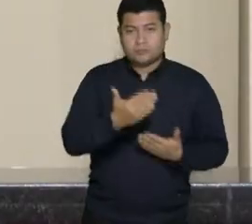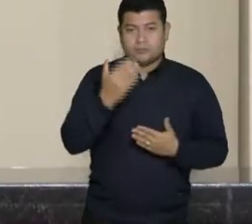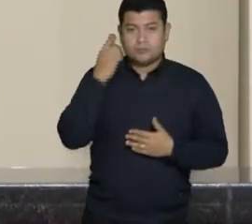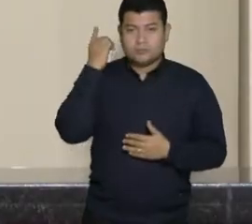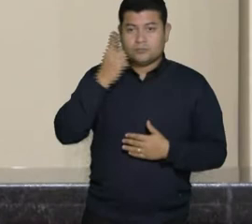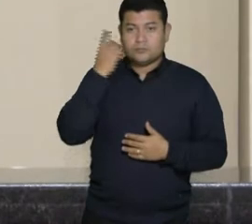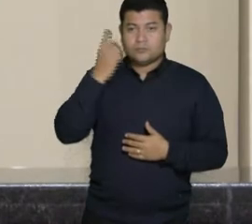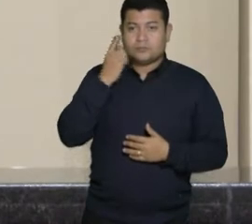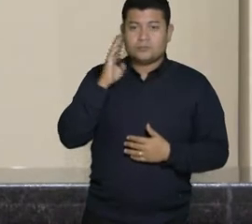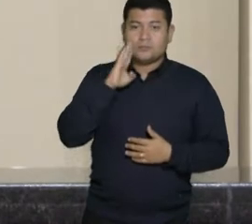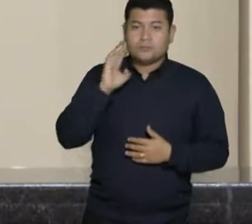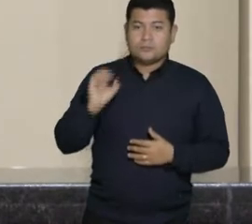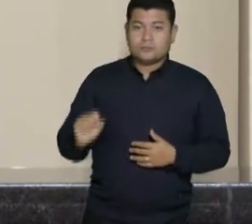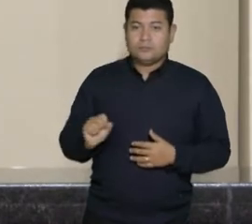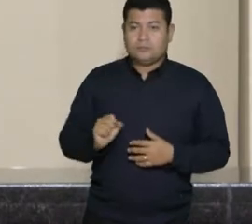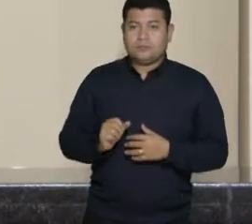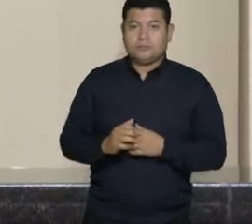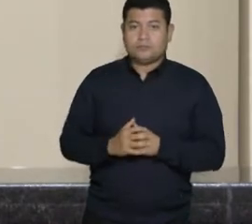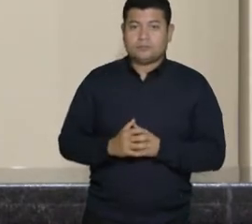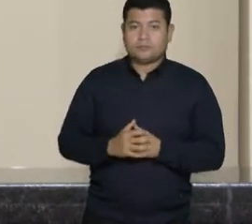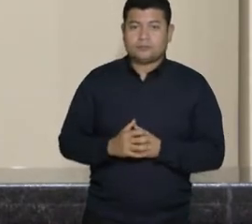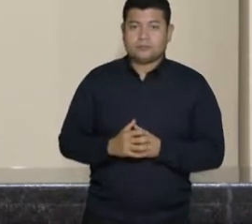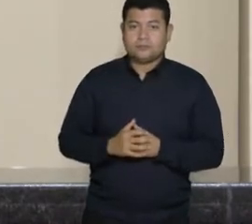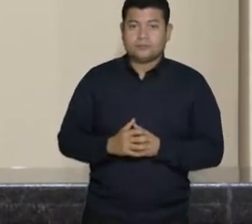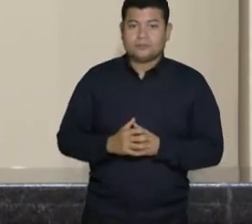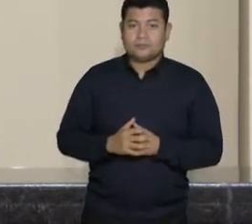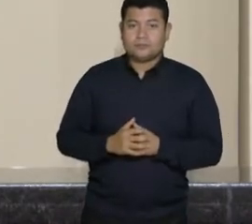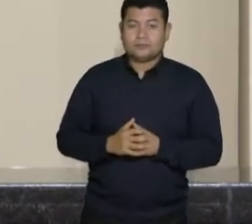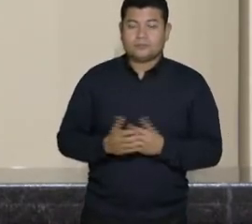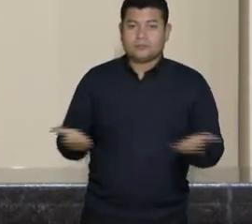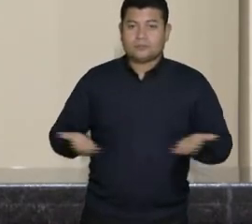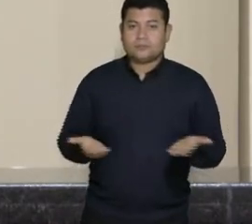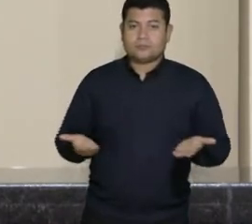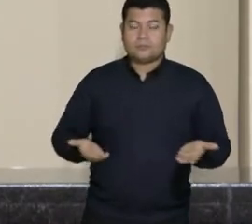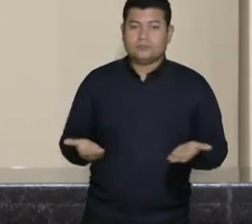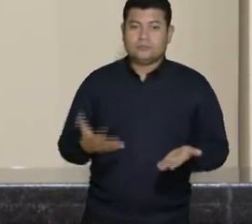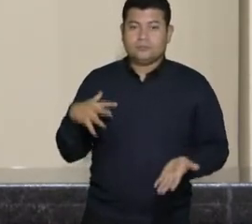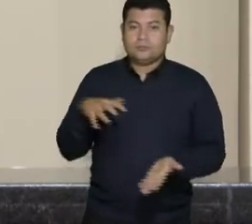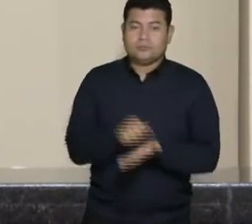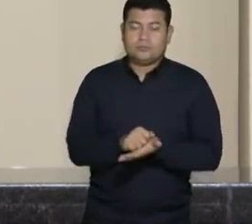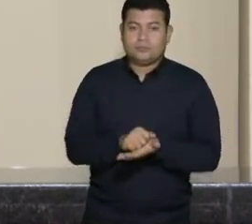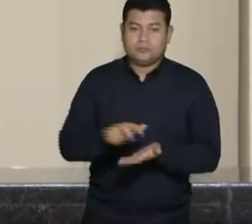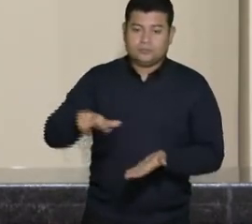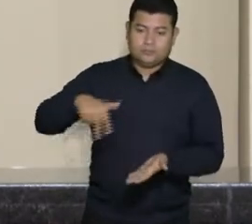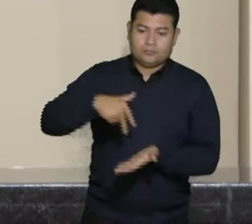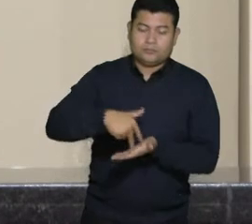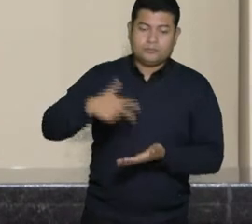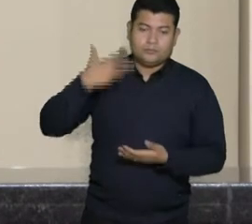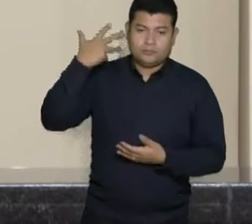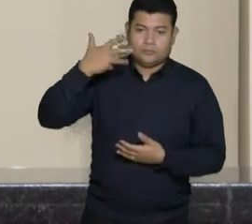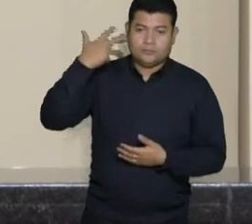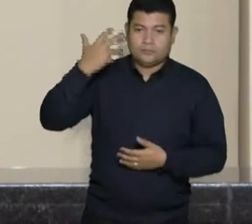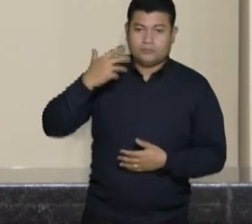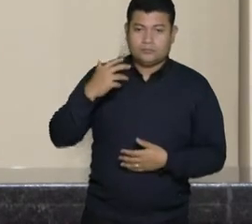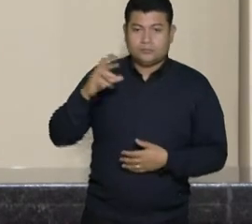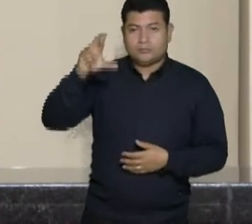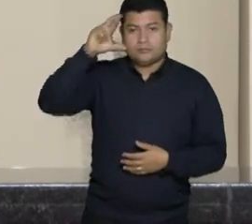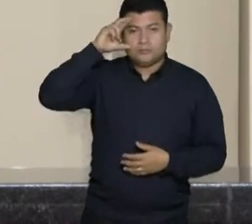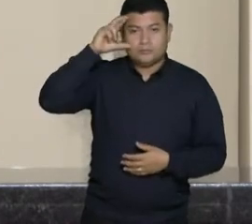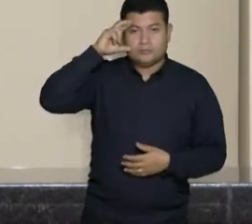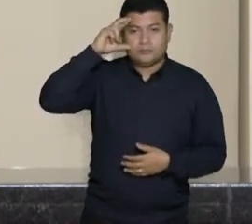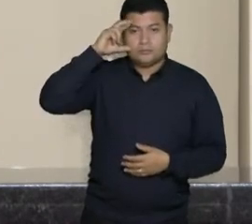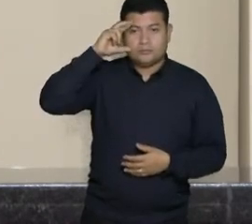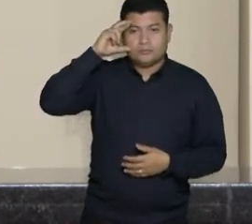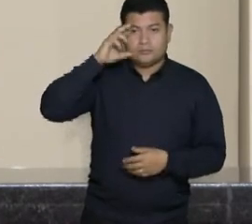Bruno Souls em qual a palavra deputado Ricardo Alves voz